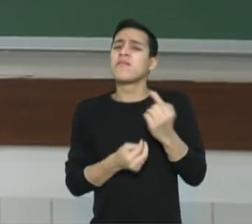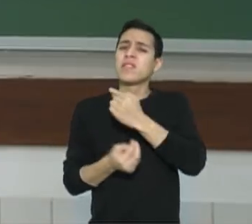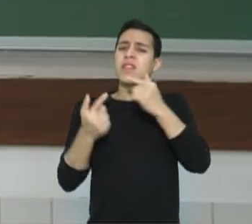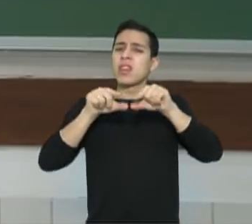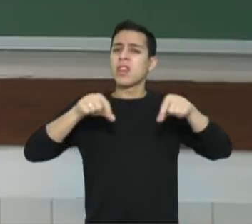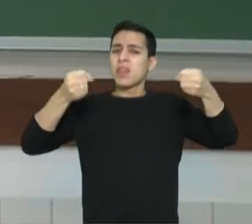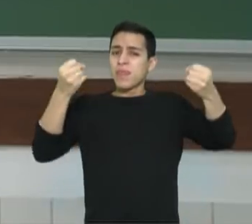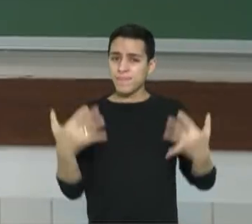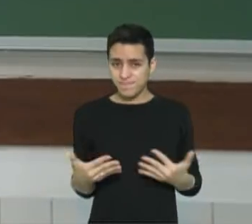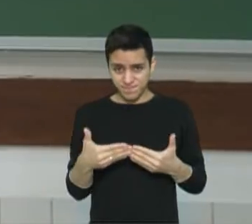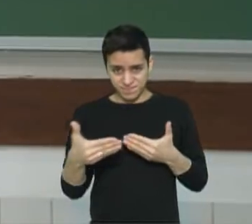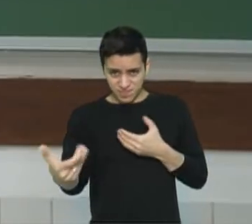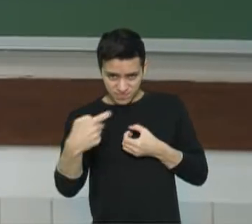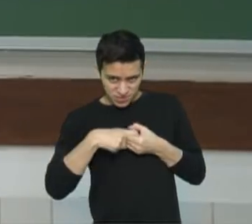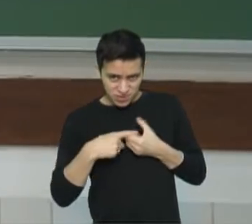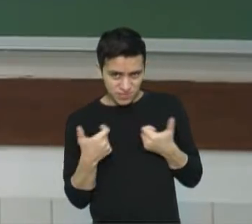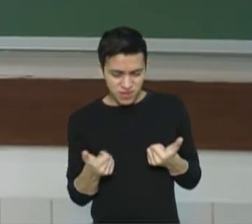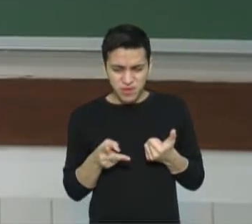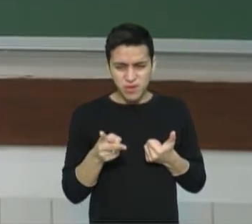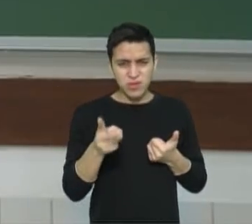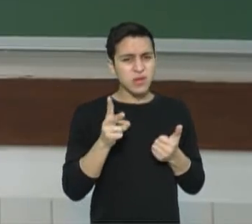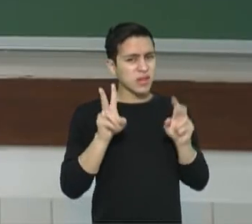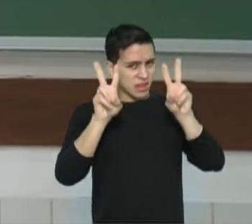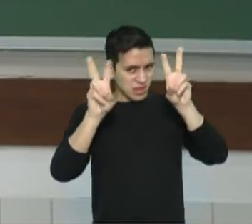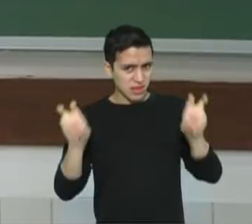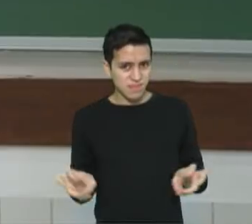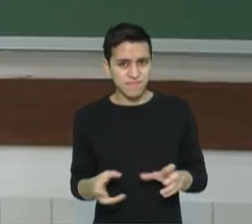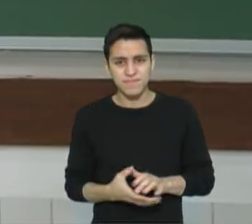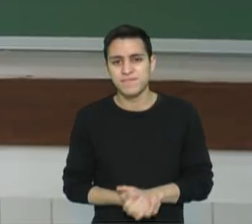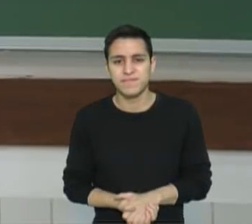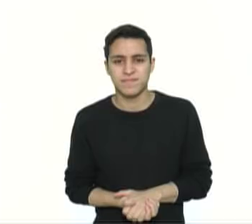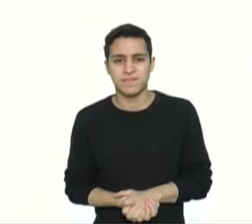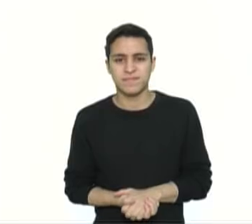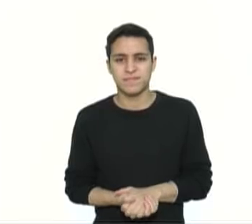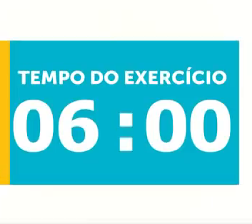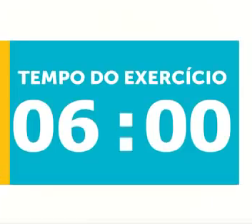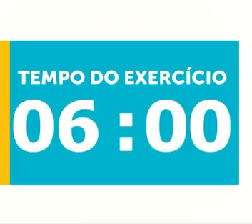dar um tempo e eu volto para a gente continuar falando sobre infográfico.